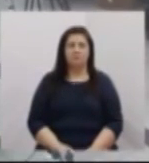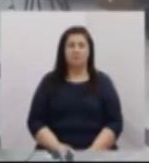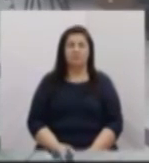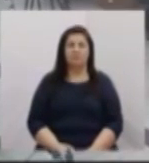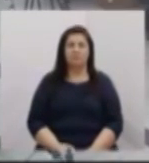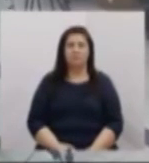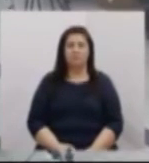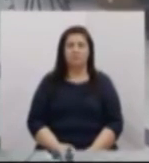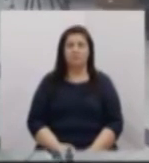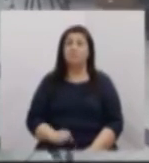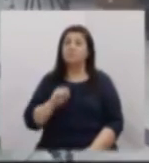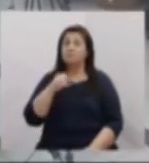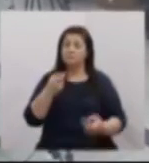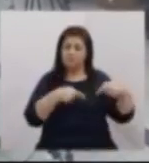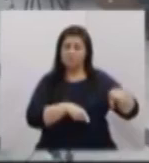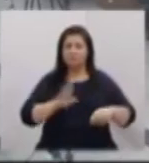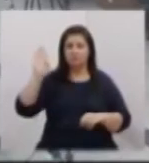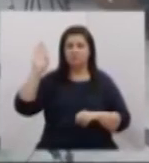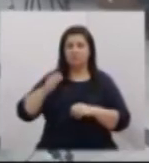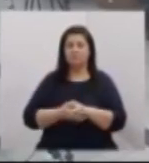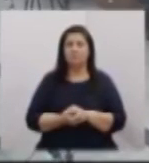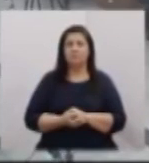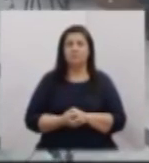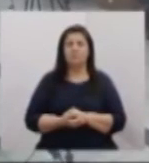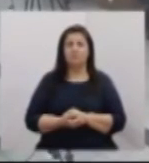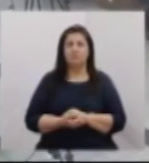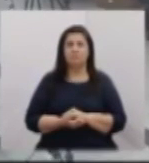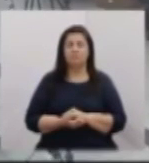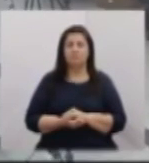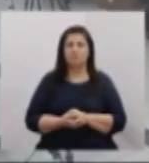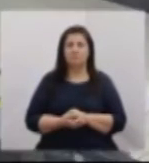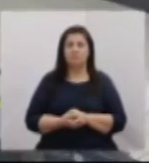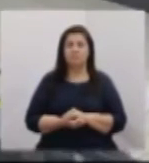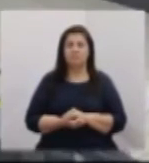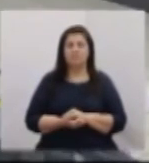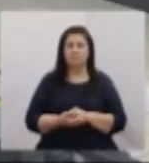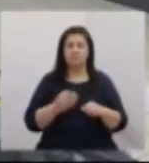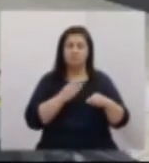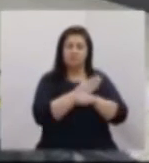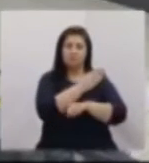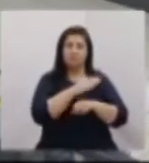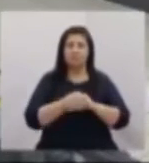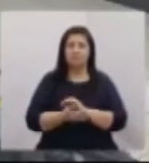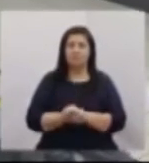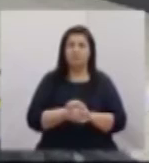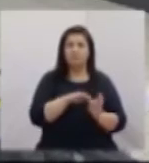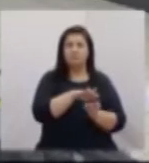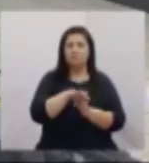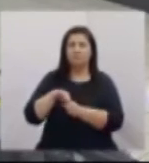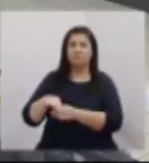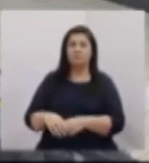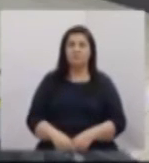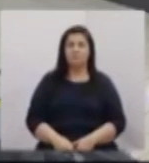Pedido de informação está em votação. Os contrários se manifestem levantando os braços. Pedido de informação aprovado. Próximo pedido.